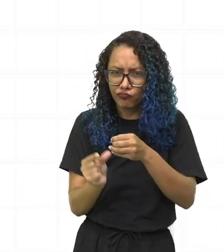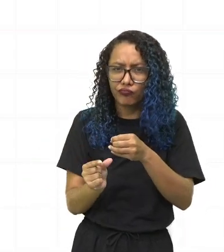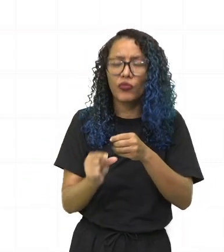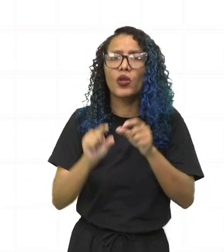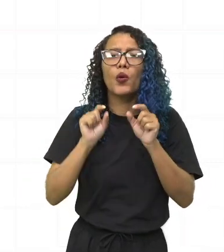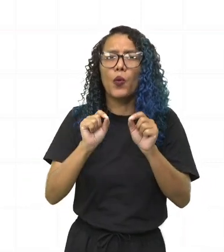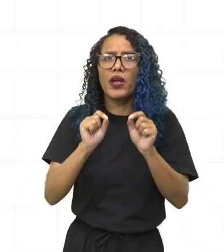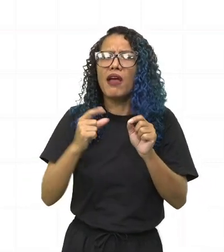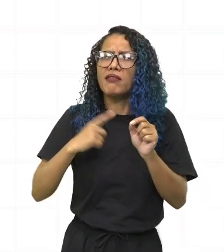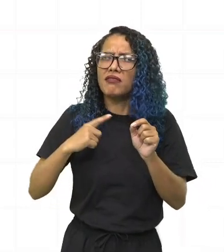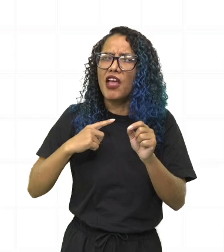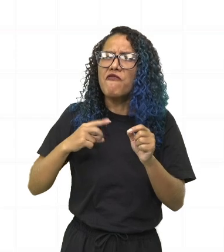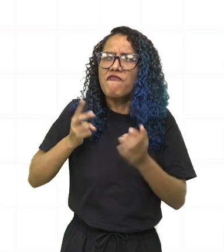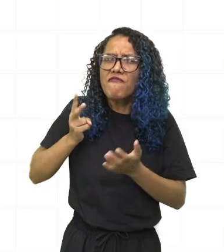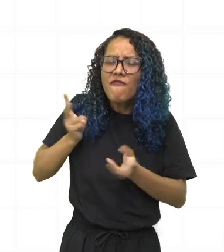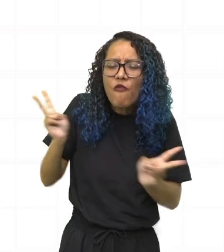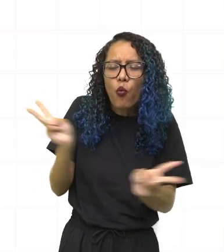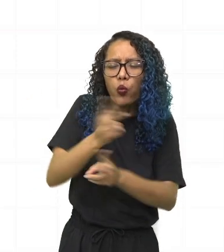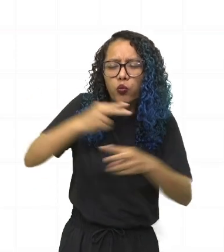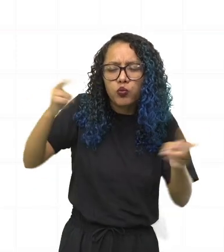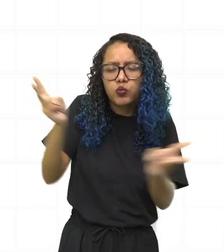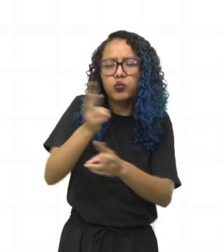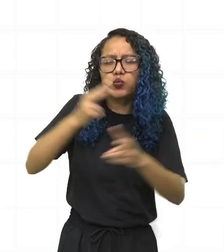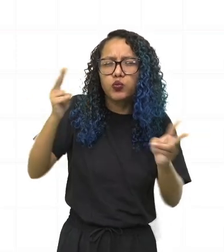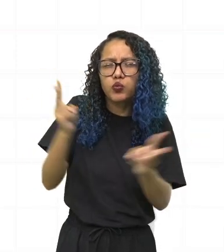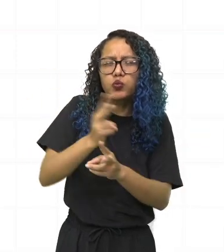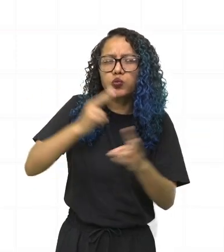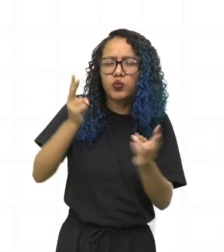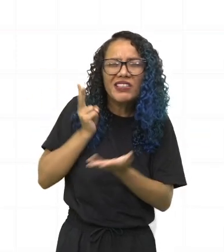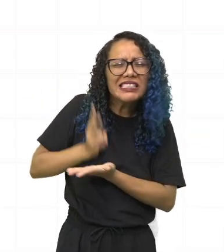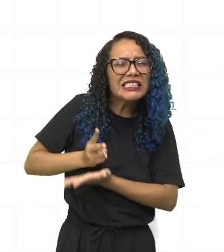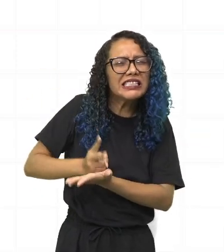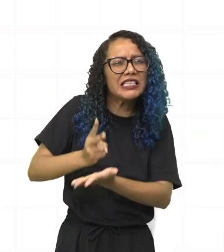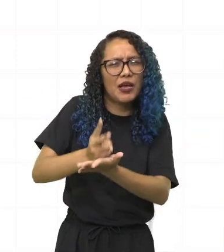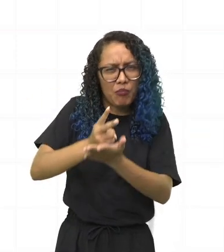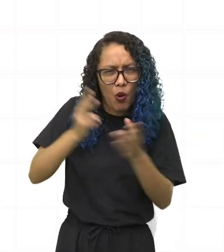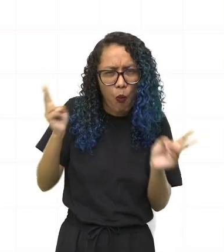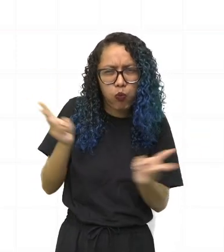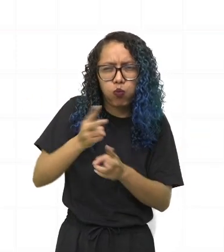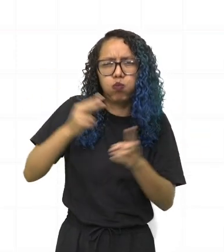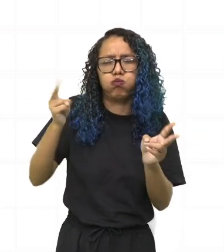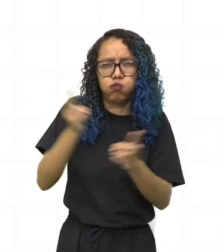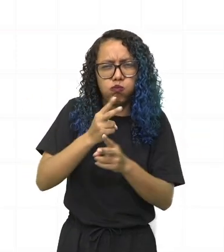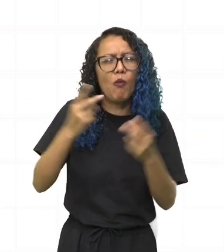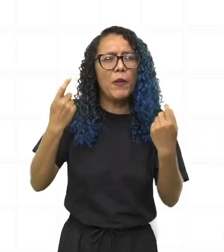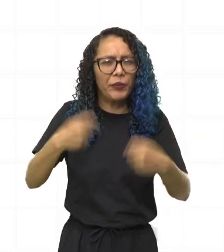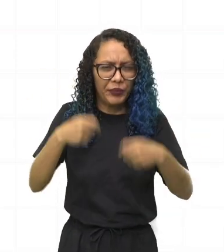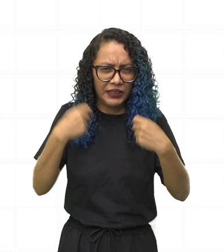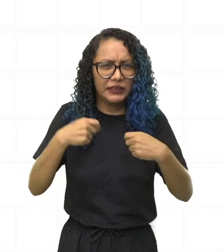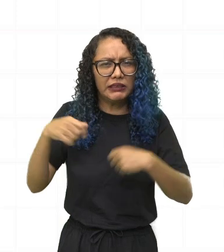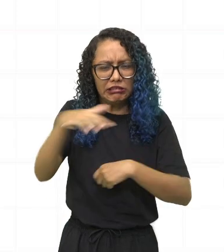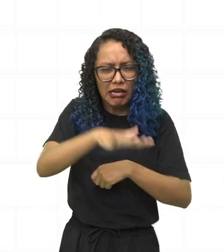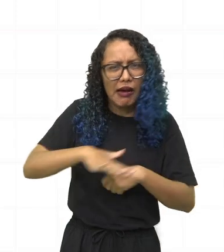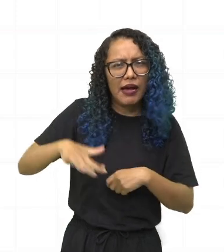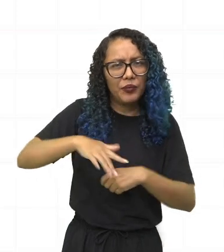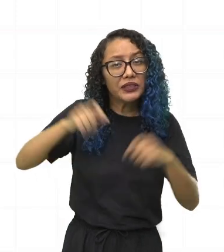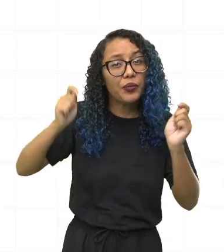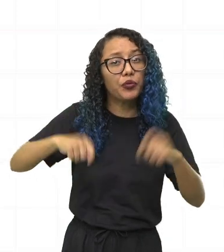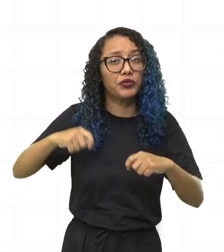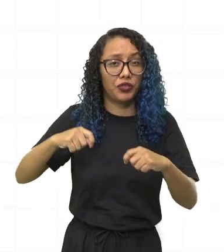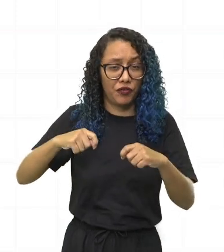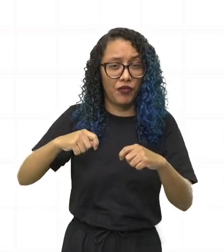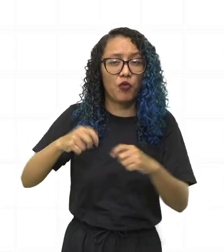vento ali nessas áreas. Ele tem que ser forte o suficiente para girar as pás das